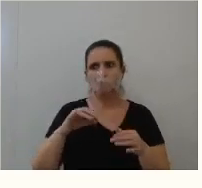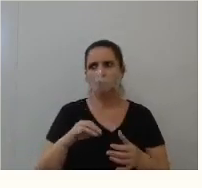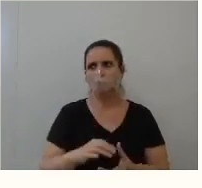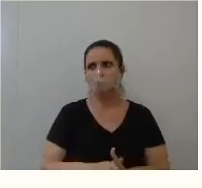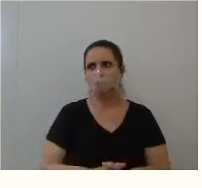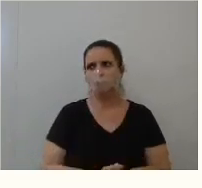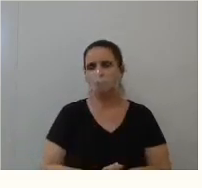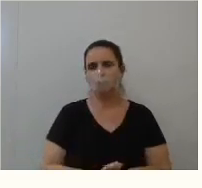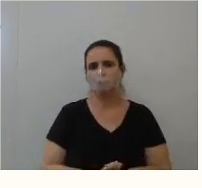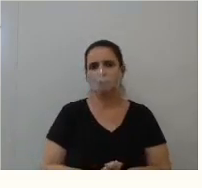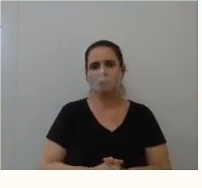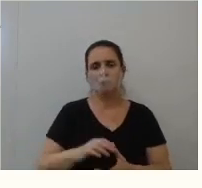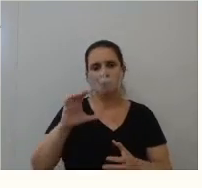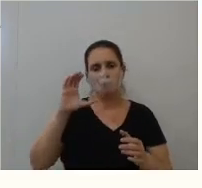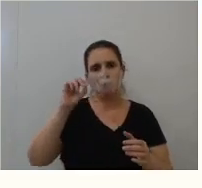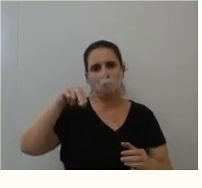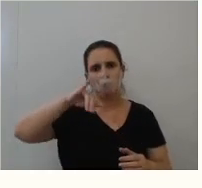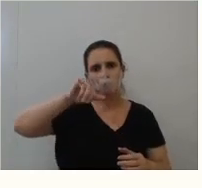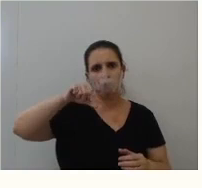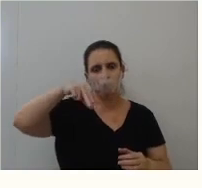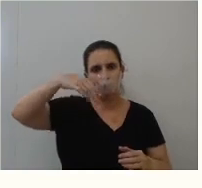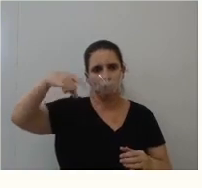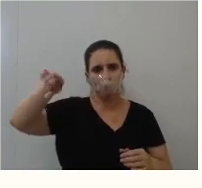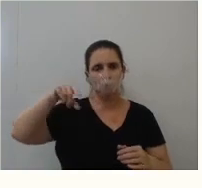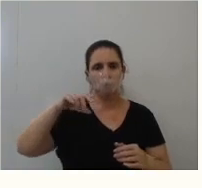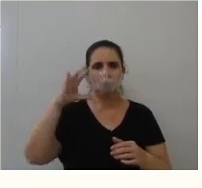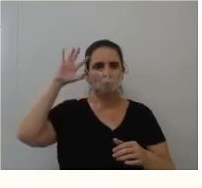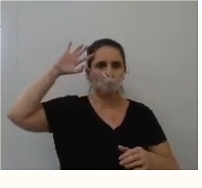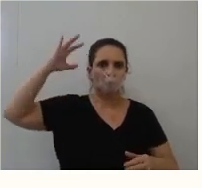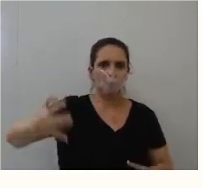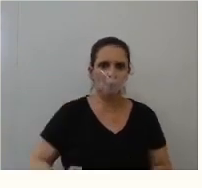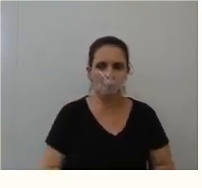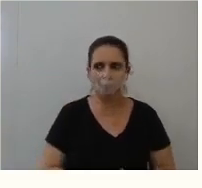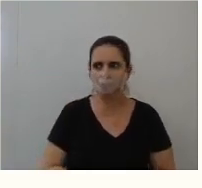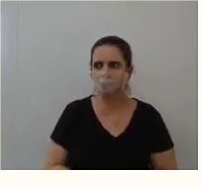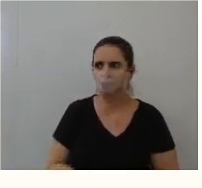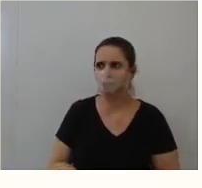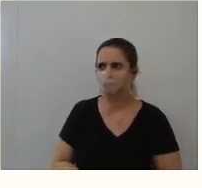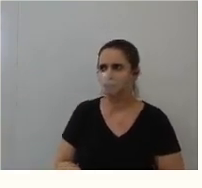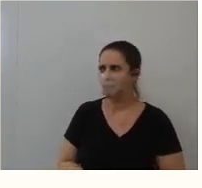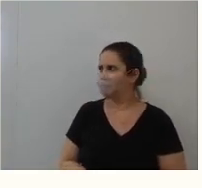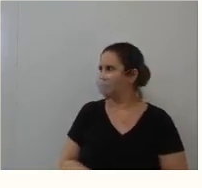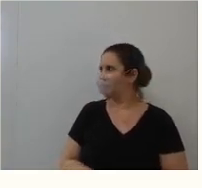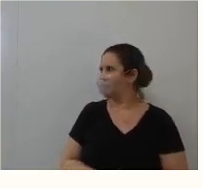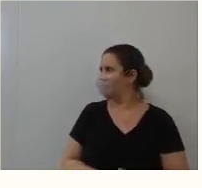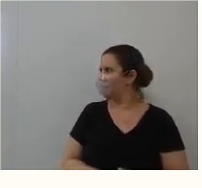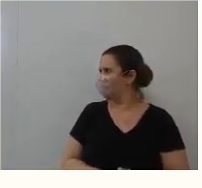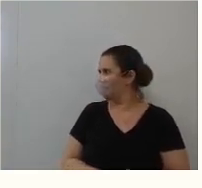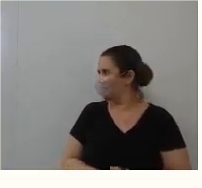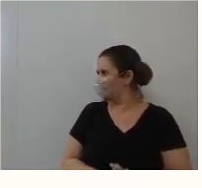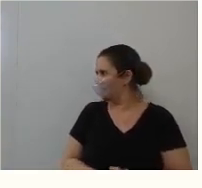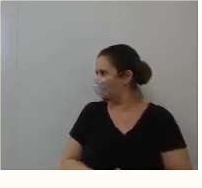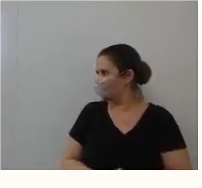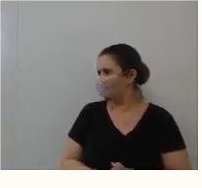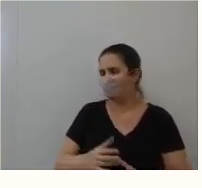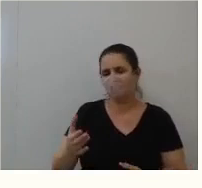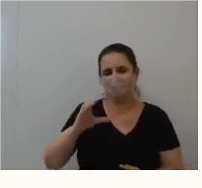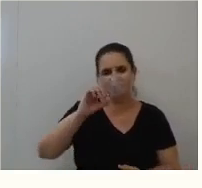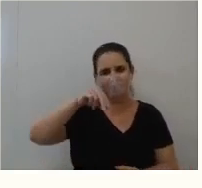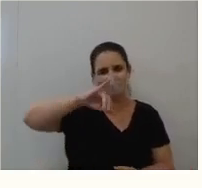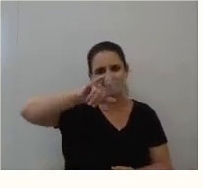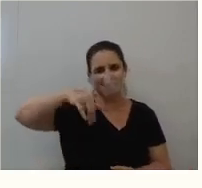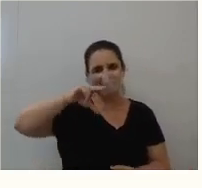ok? Conjunção temporal. Deixa eu só aqui, pronto. Deixa eu só mostrar agora aqui para vocês as